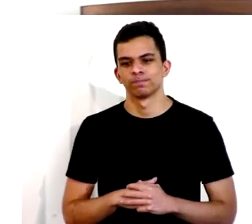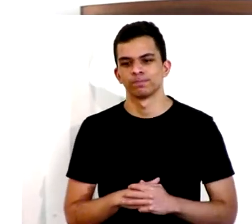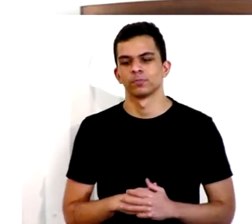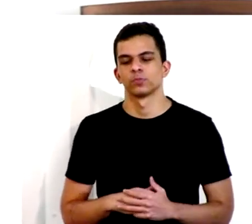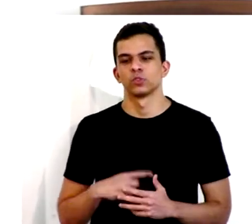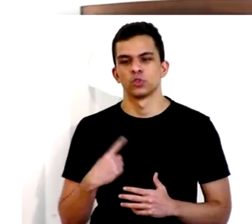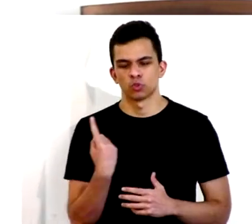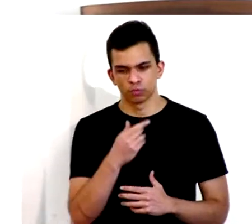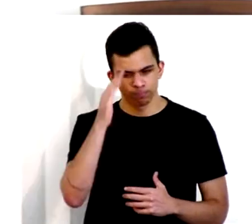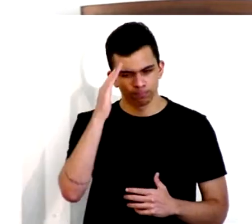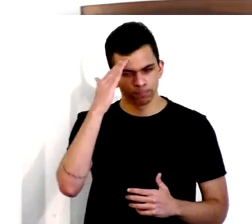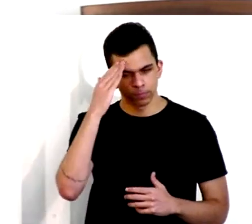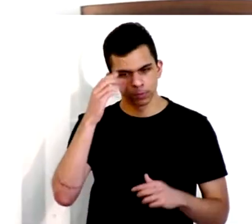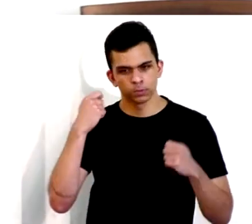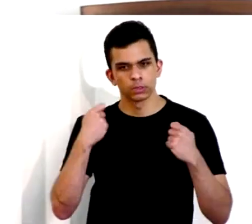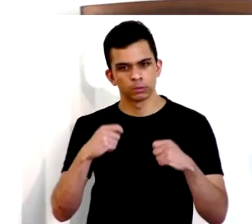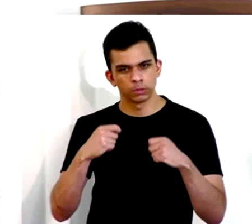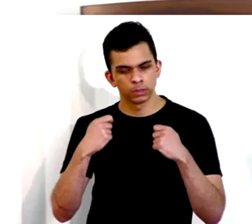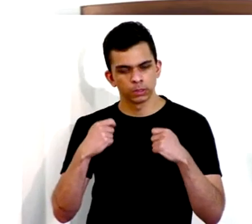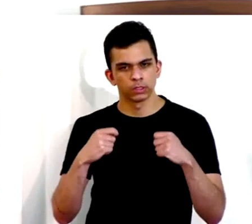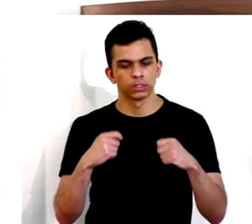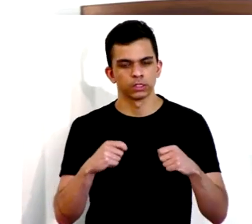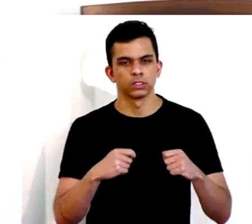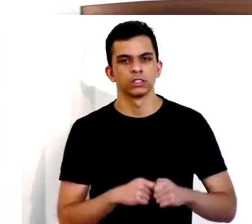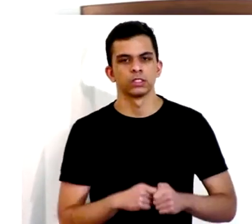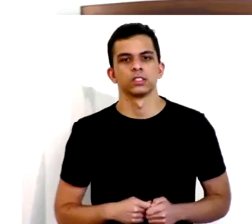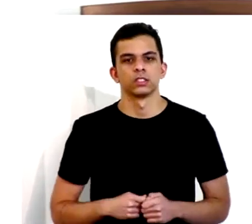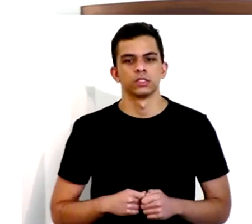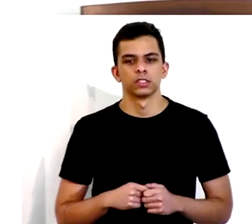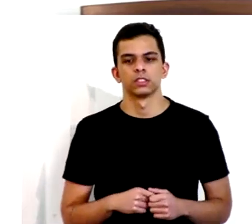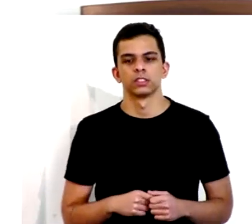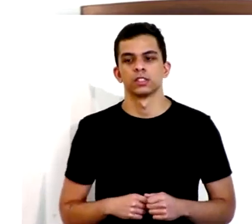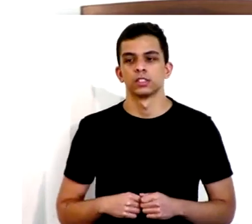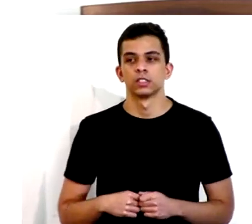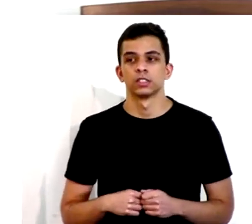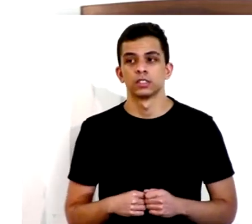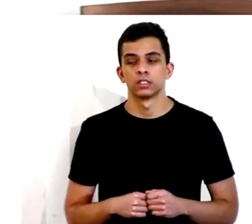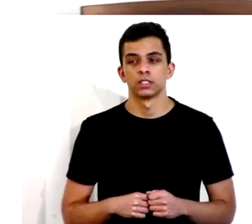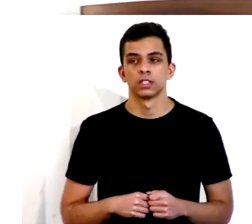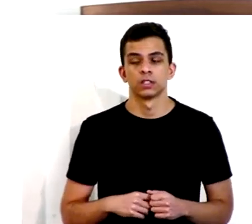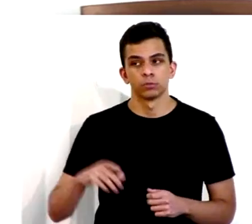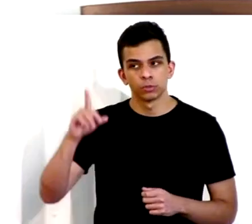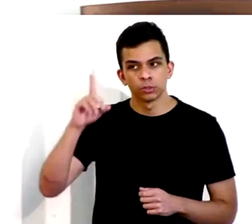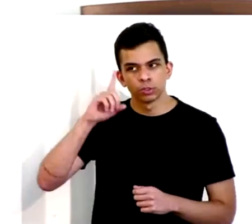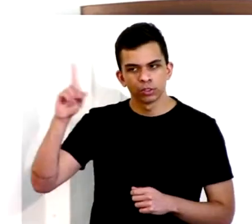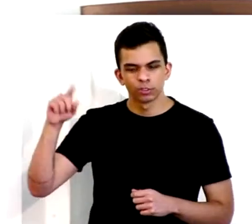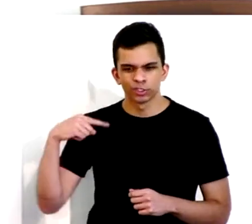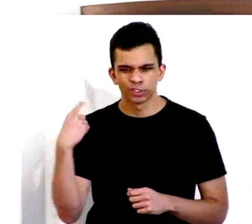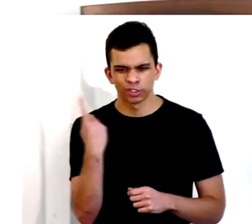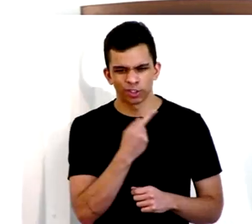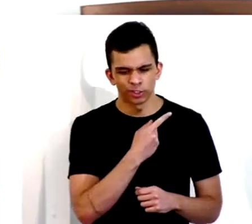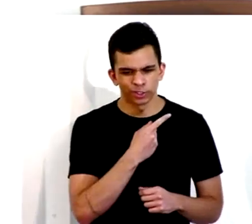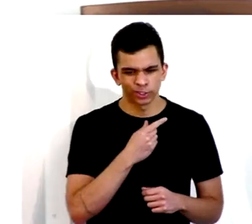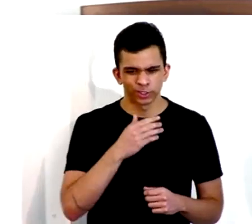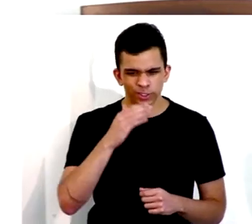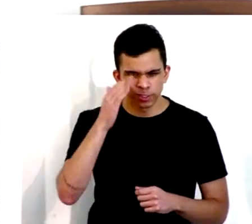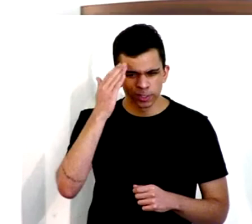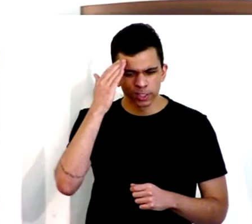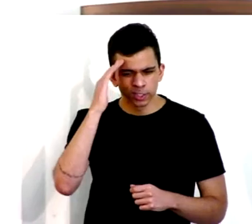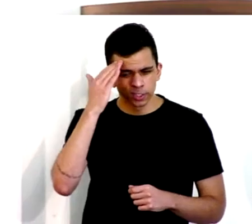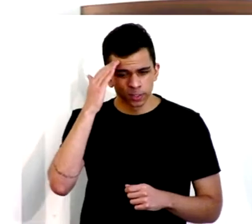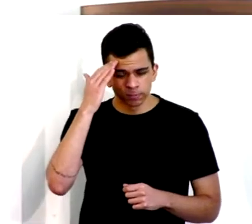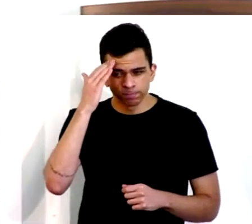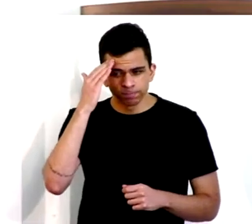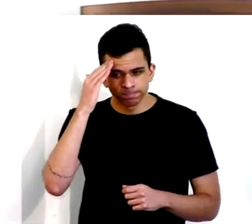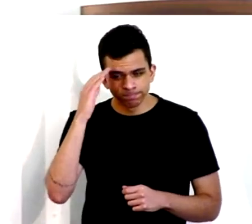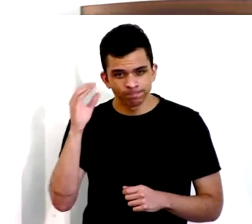vez mais depender de Deus e de Cristo, porque nós não sabemos nada mesmo, mas Ele, pelo Santo